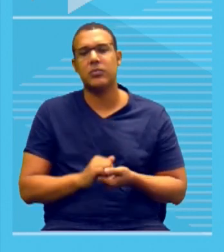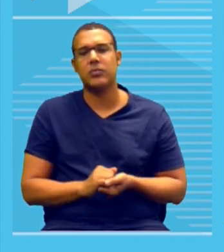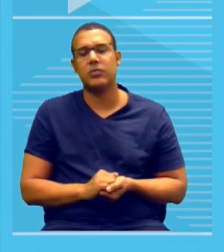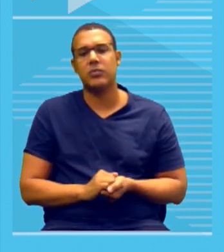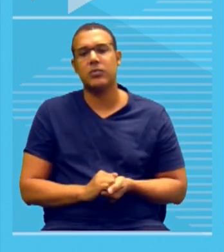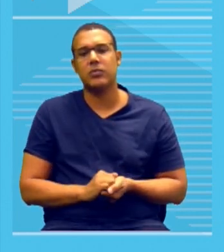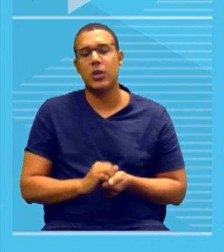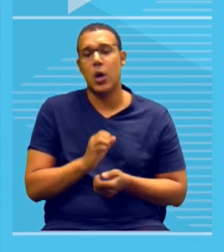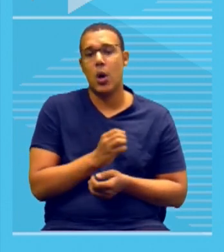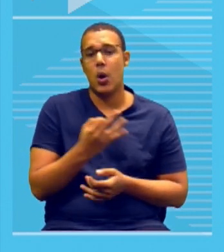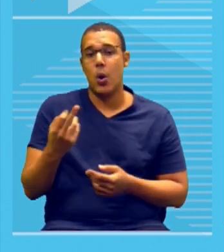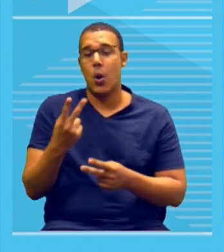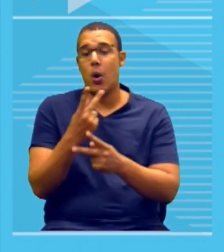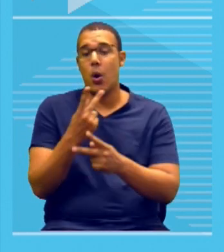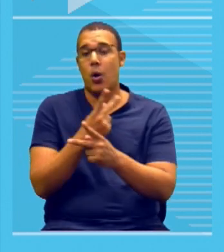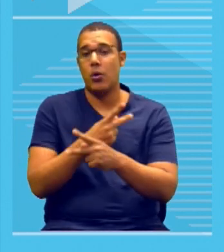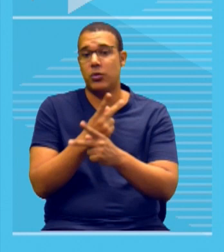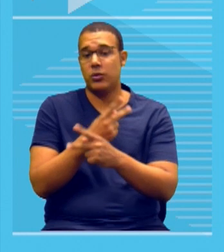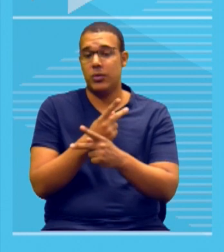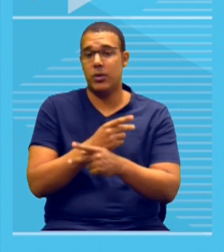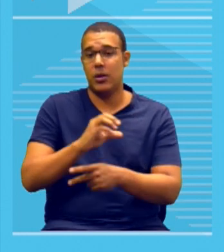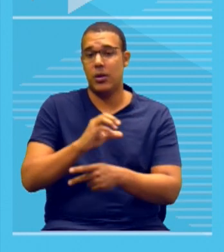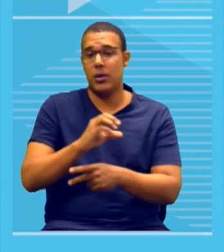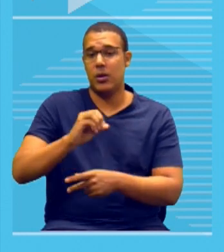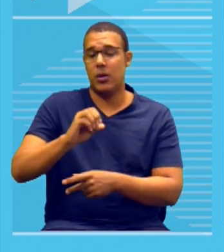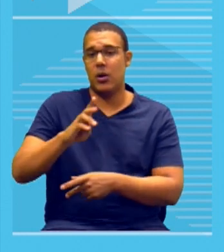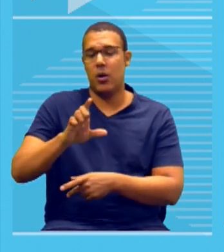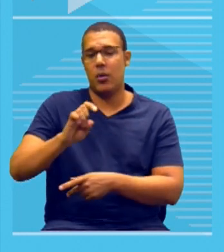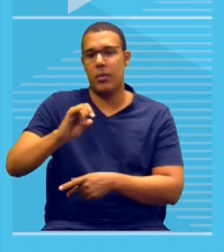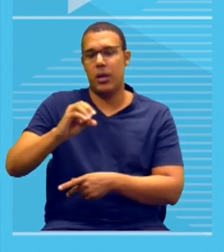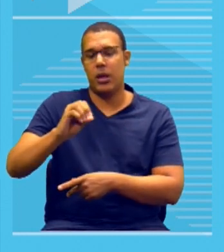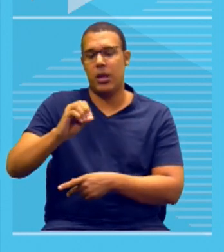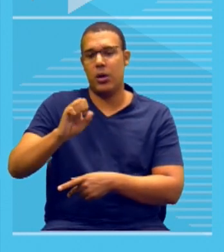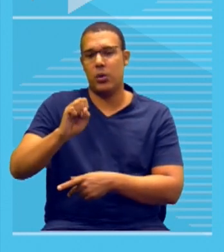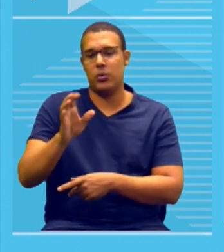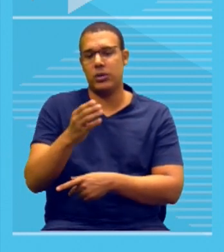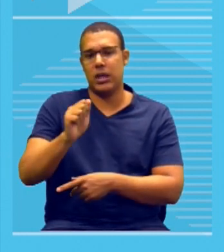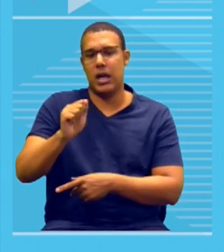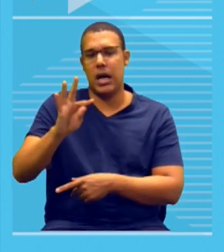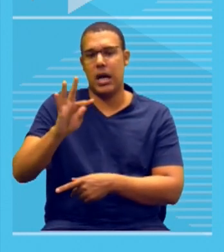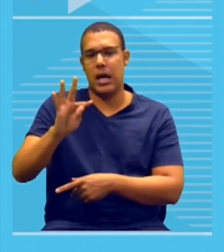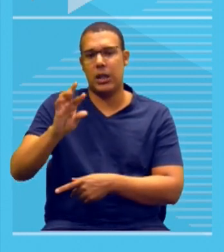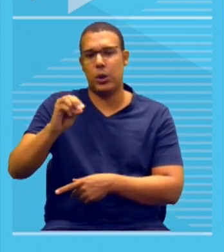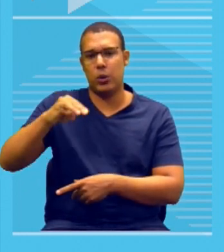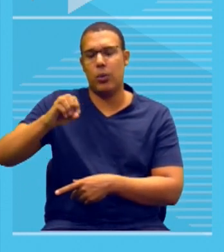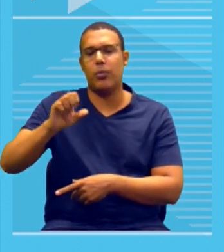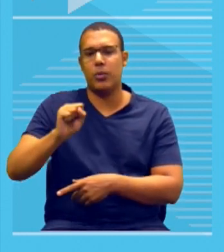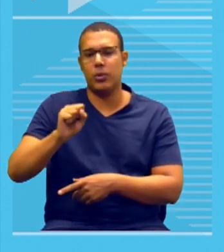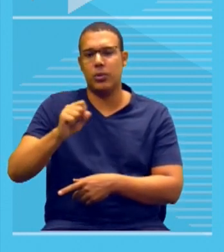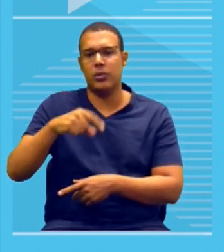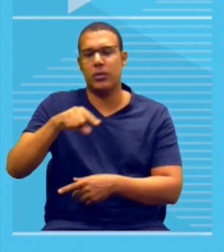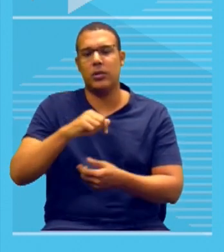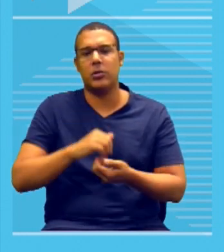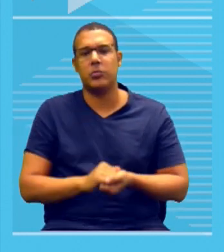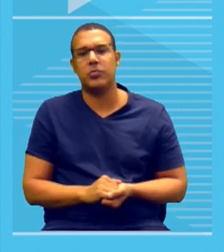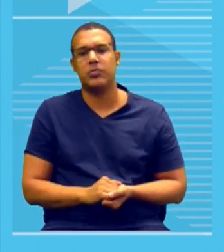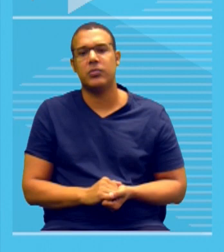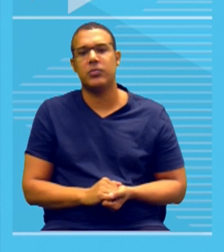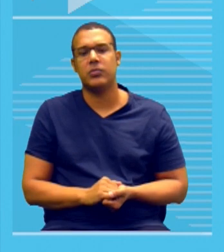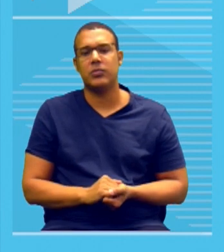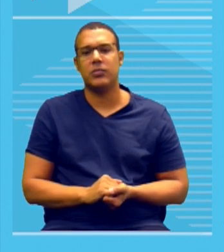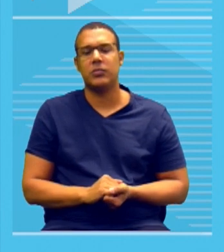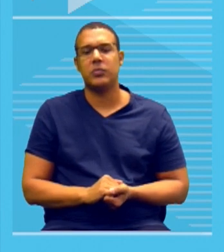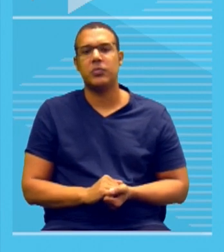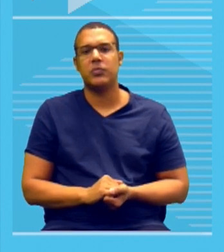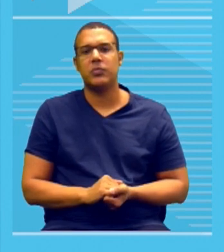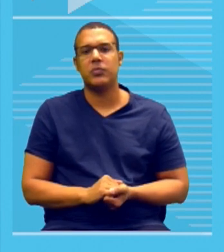são os pronomes oblíquos átonos na língua portuguesa Thiagão você pode colocar para mim dois slides em branco depois